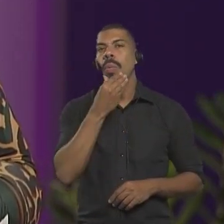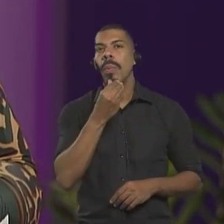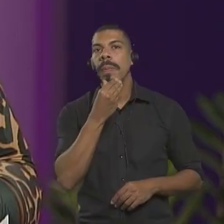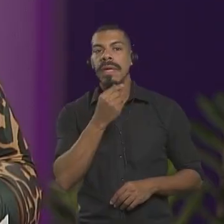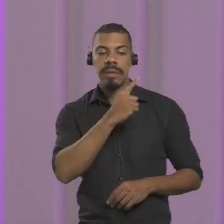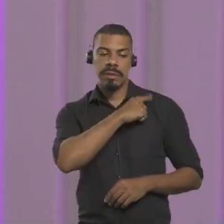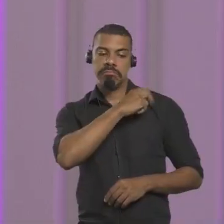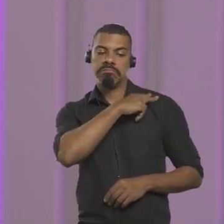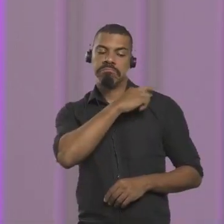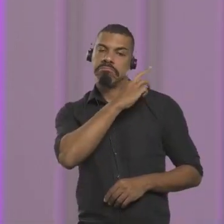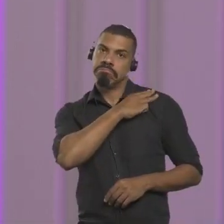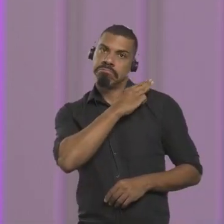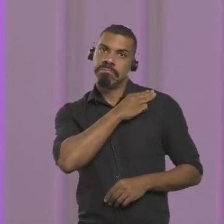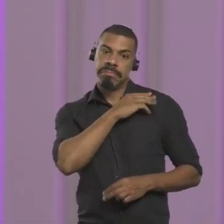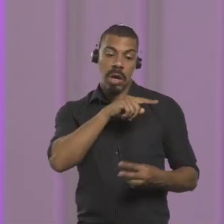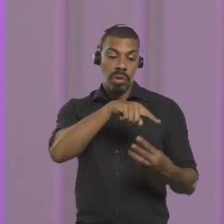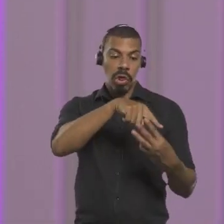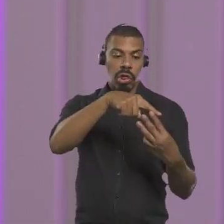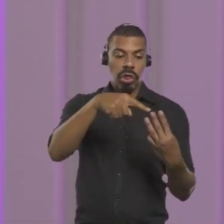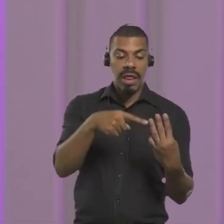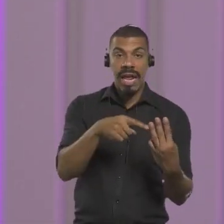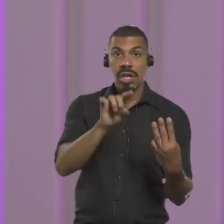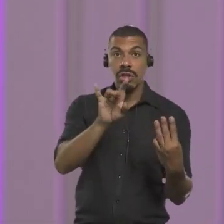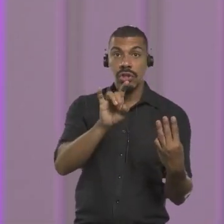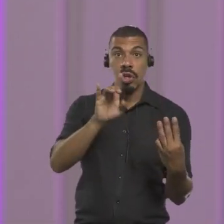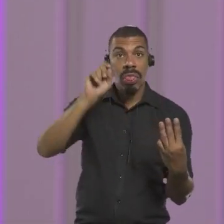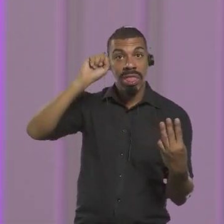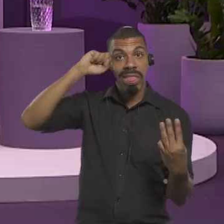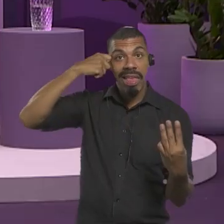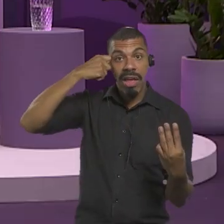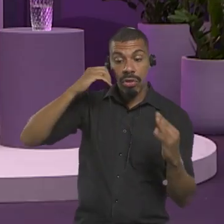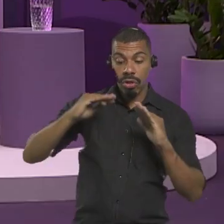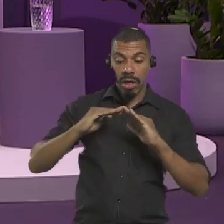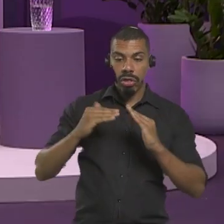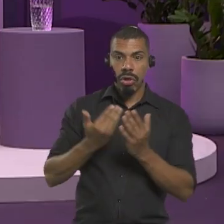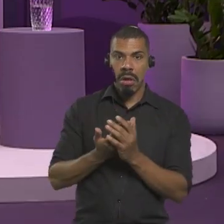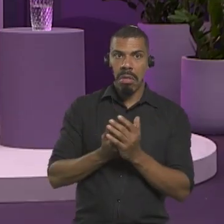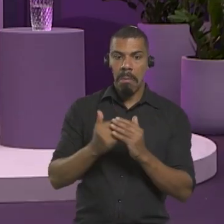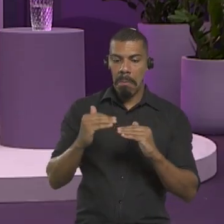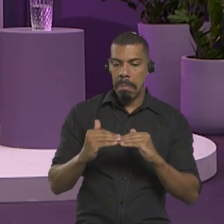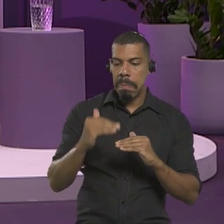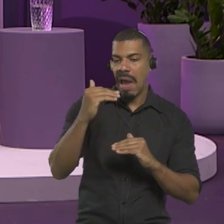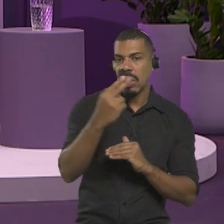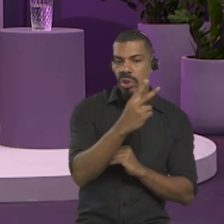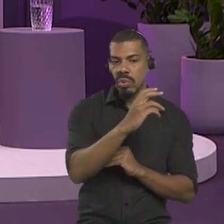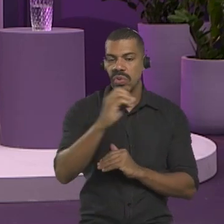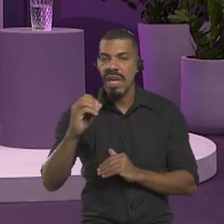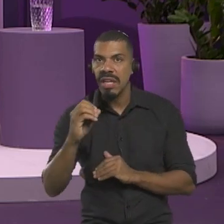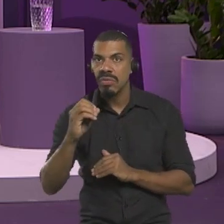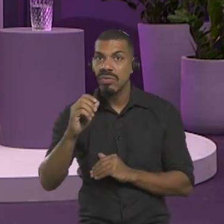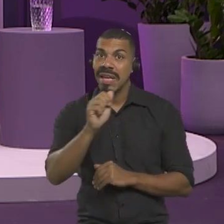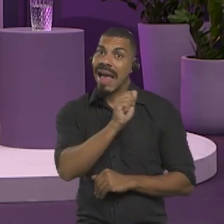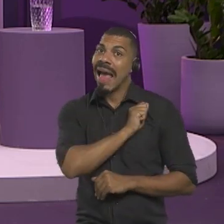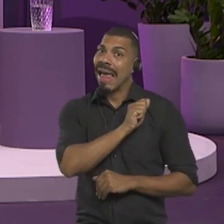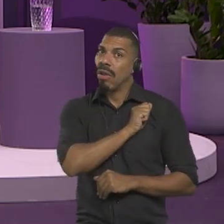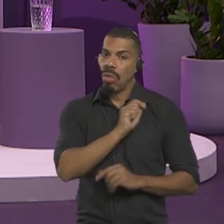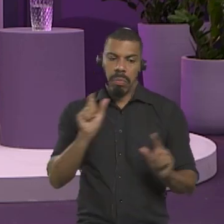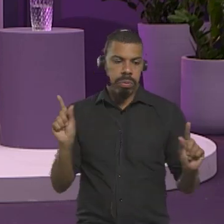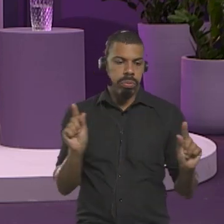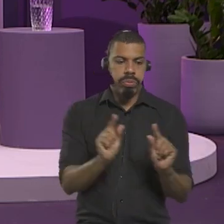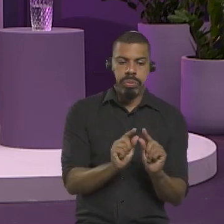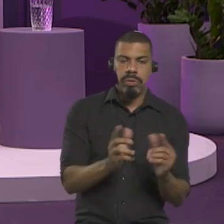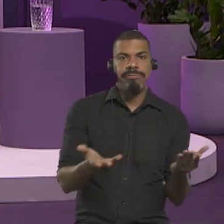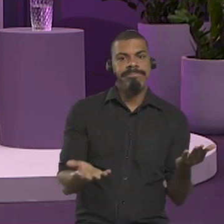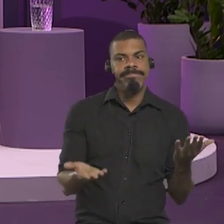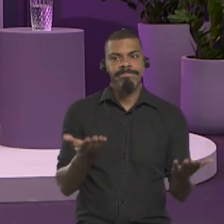inteira. É, vai ser bem pouco, né? É muito pouco, para mais de 200 alunos é muito pouco. E